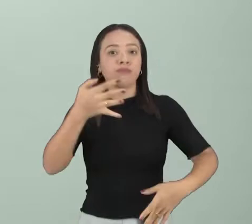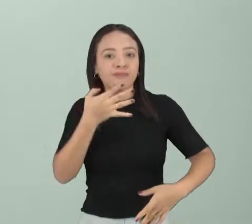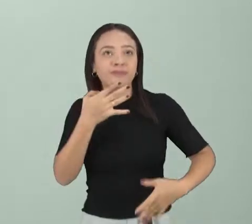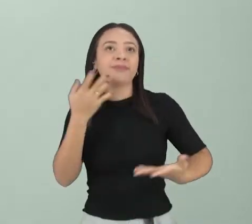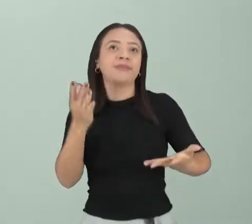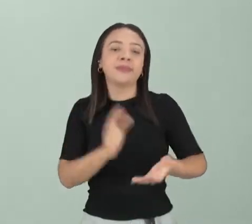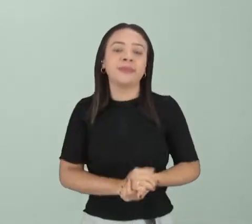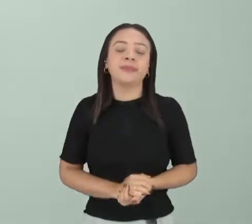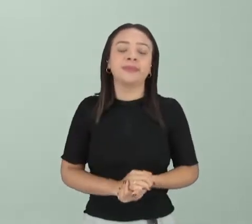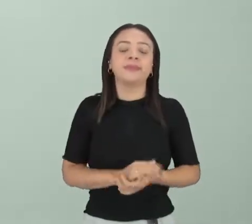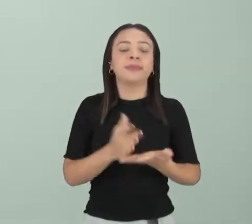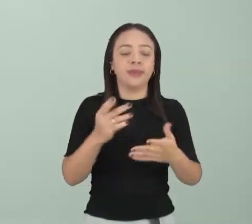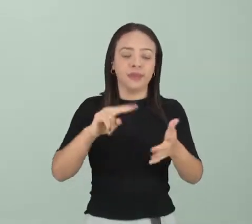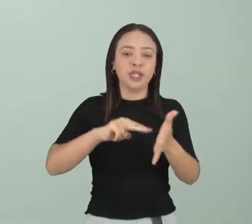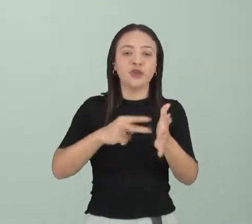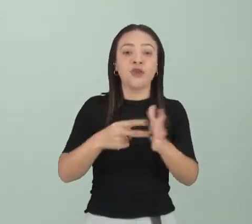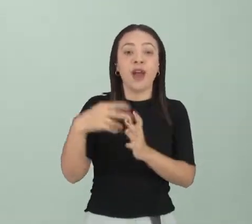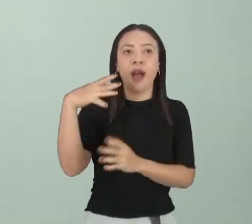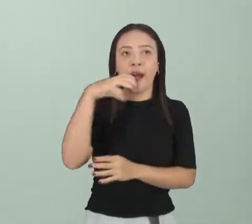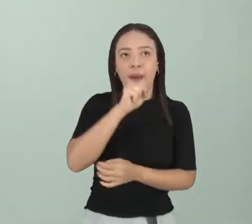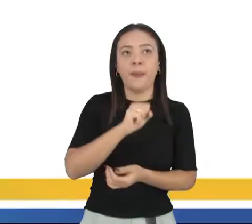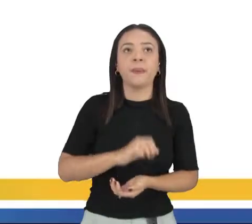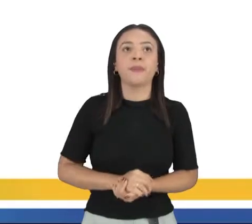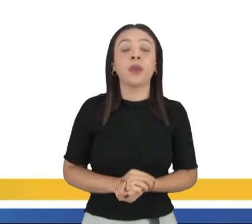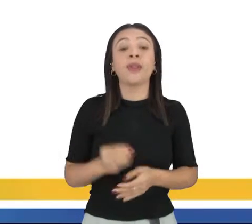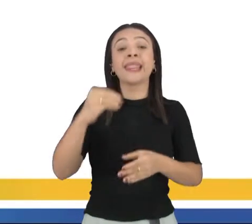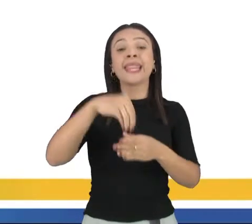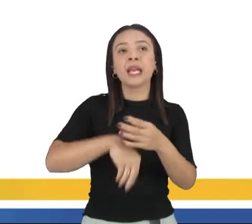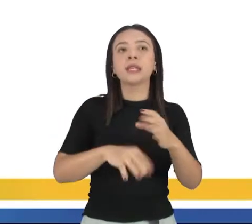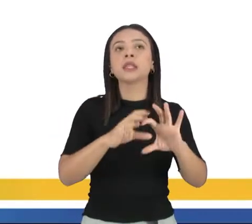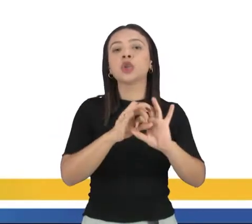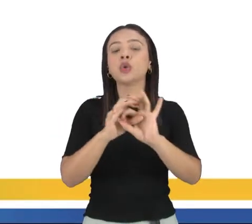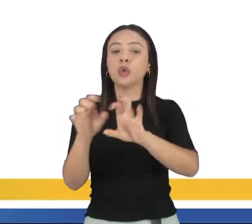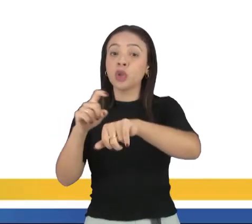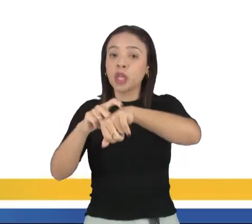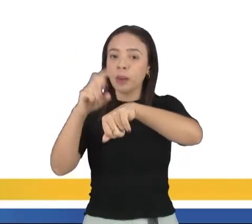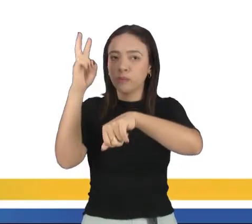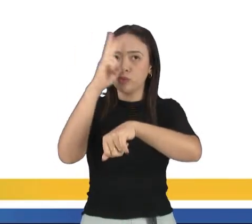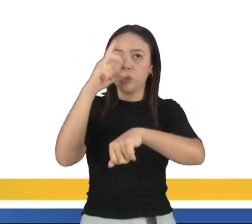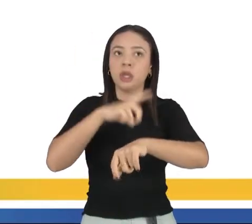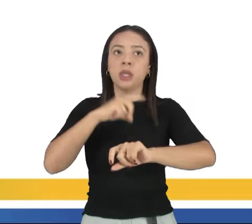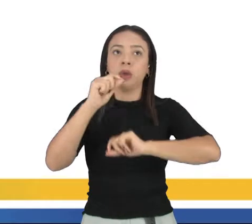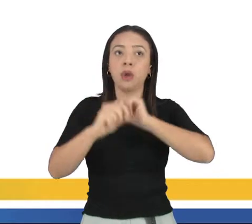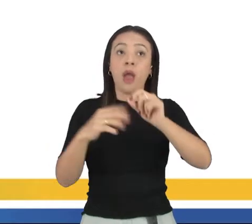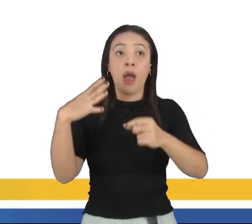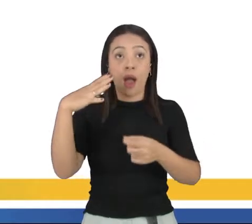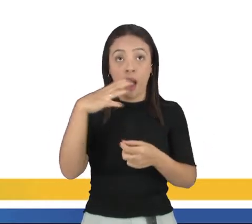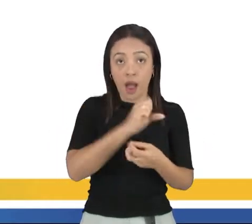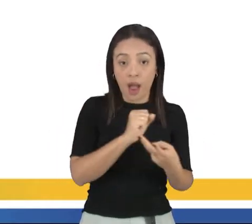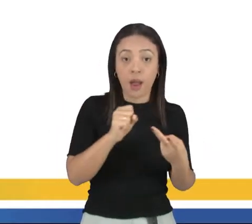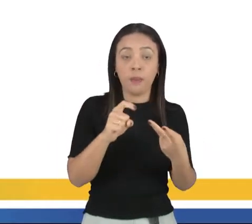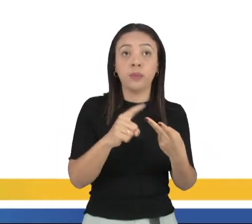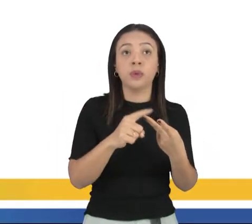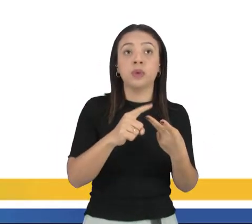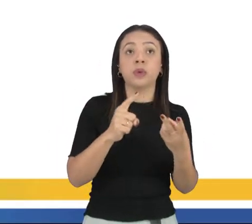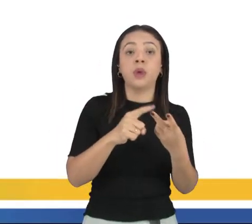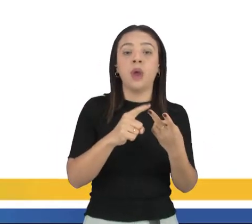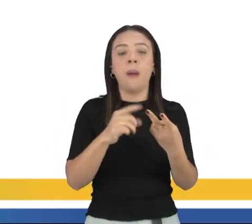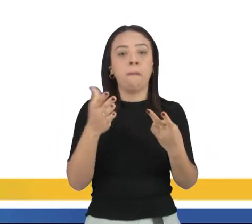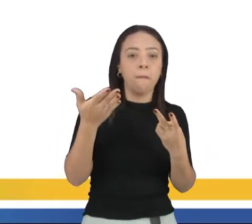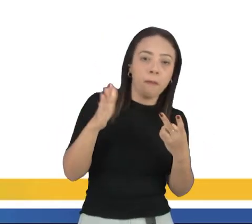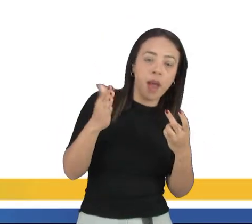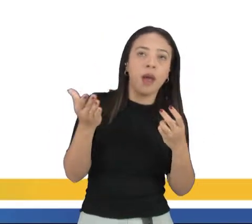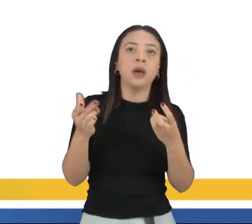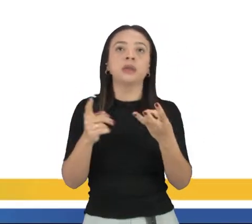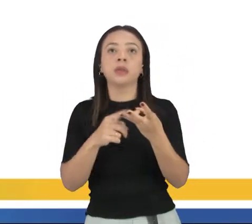tempo então a gente tem esse tempo para ir de velocidade pessoal dentro dessa perspectiva do tempo histórico A gente tem um de curta duração média duração